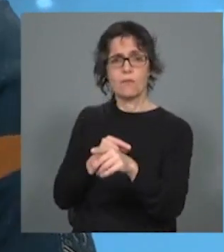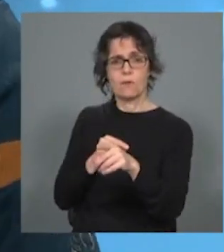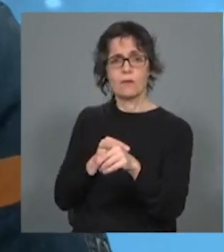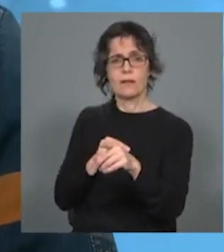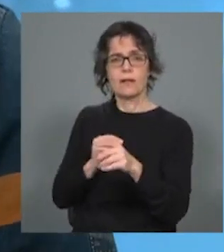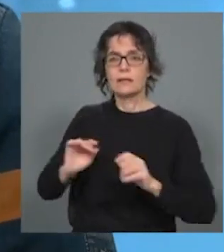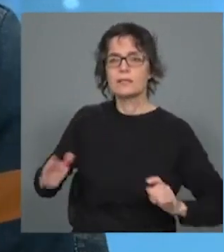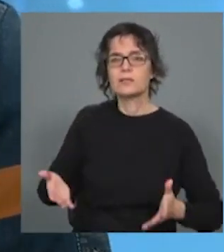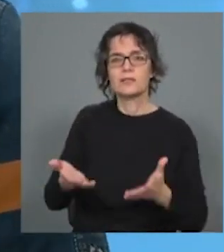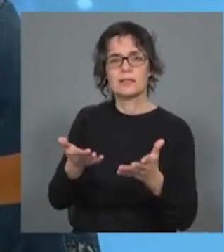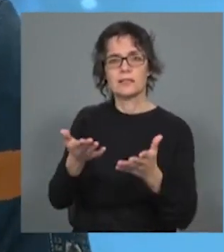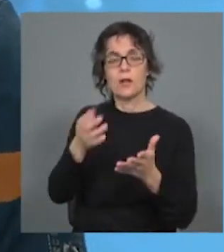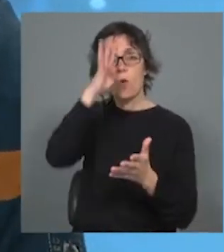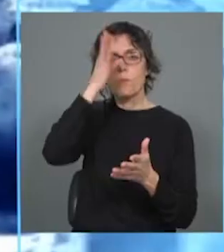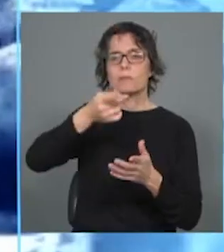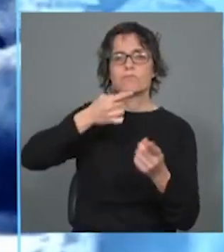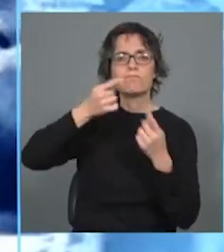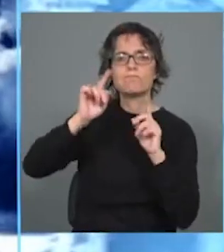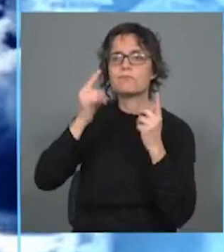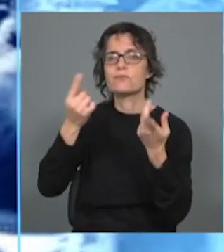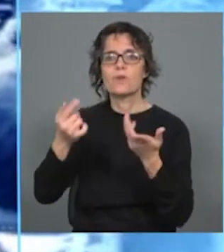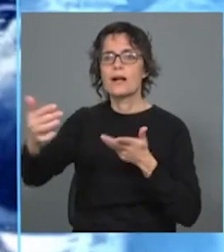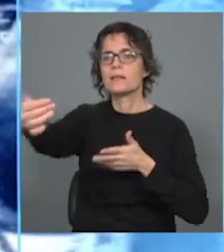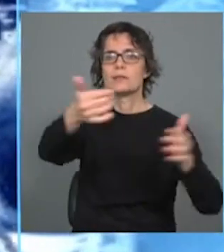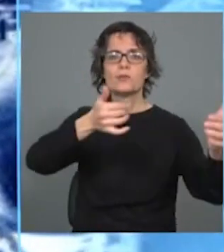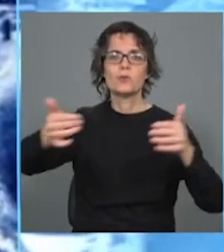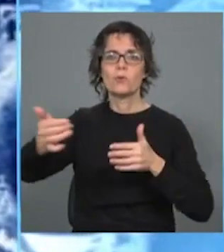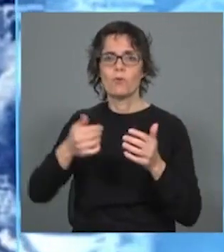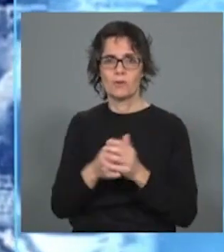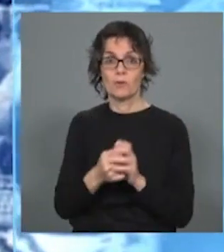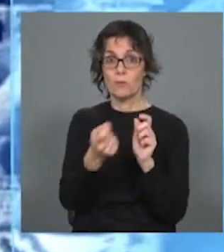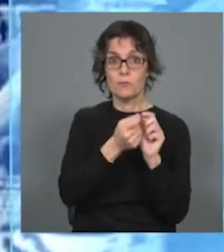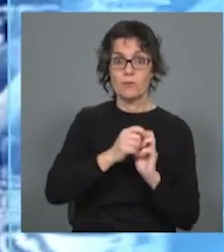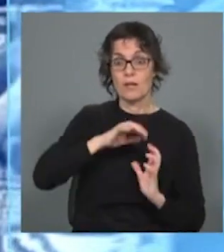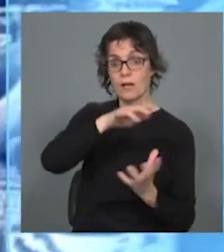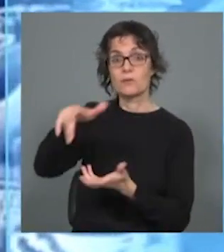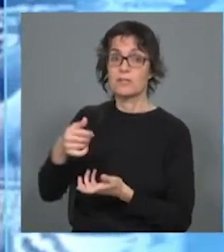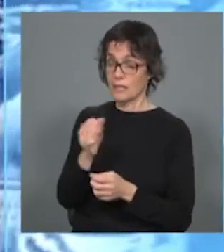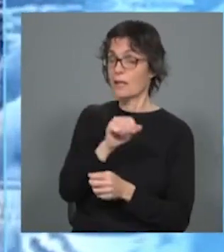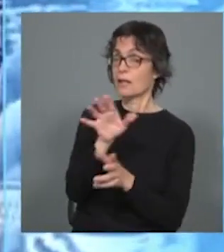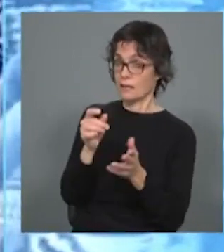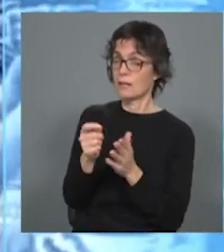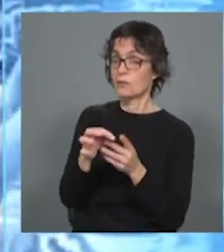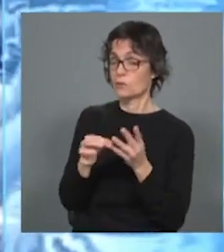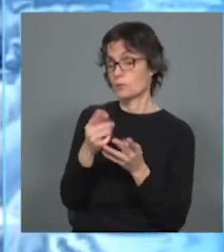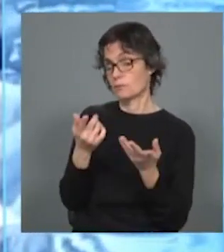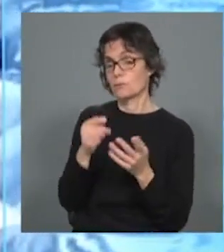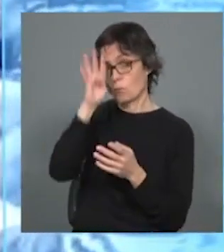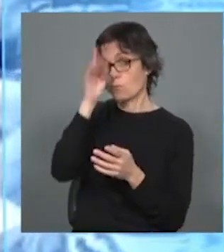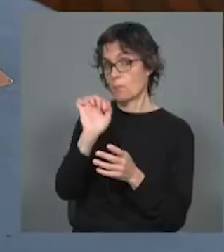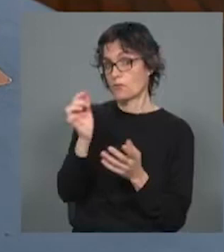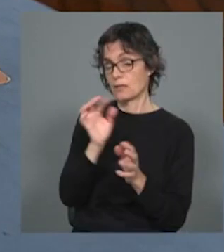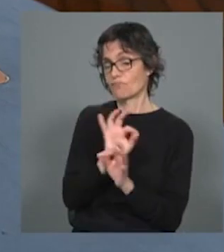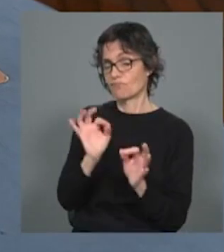às periferias. Proximidade, universalidade, também são temas que marcam, sem dúvida nenhuma, este pontificado. Que